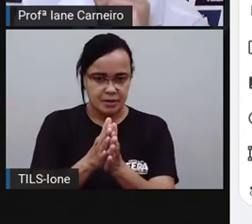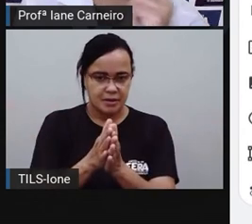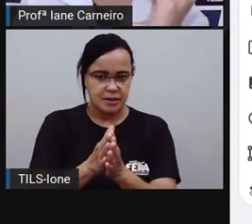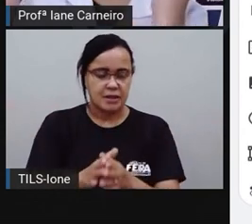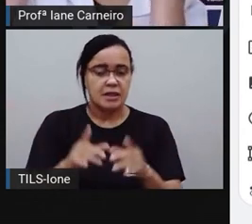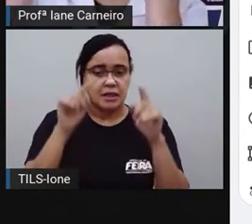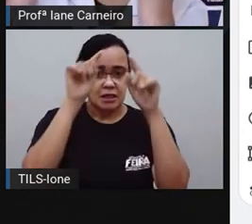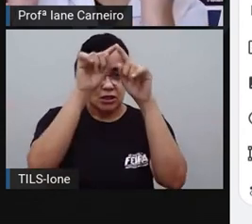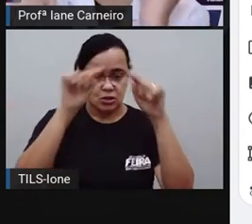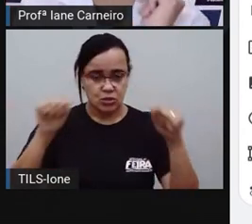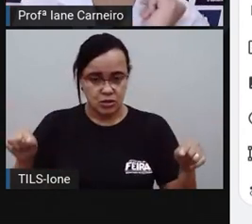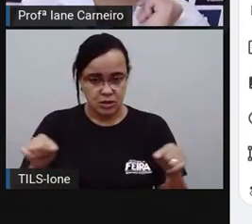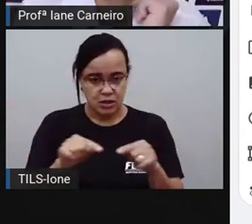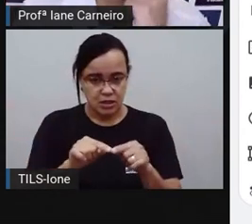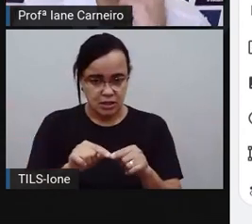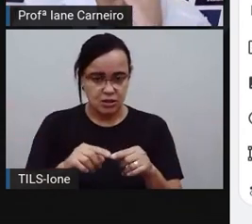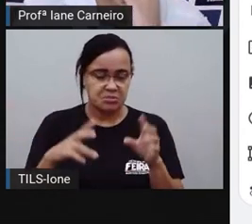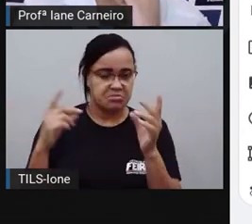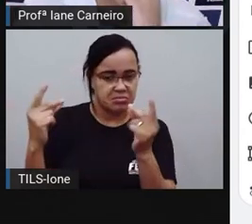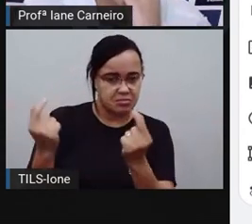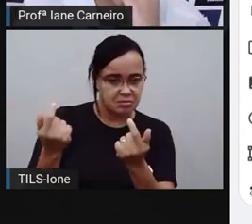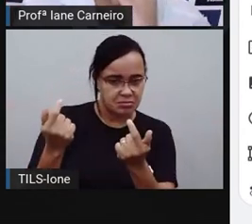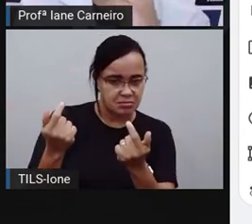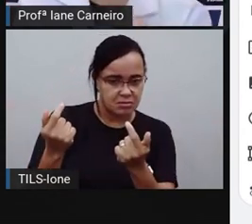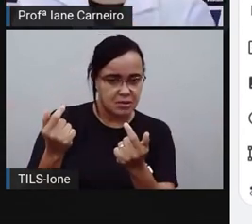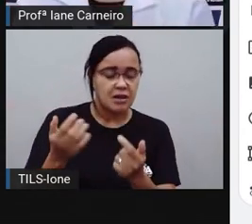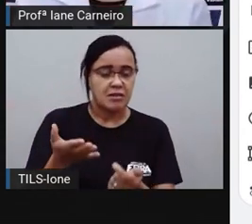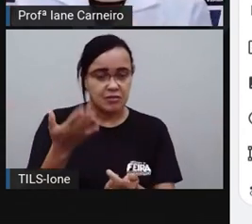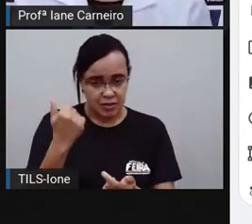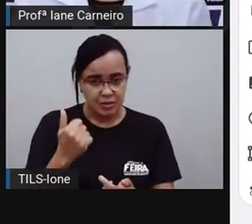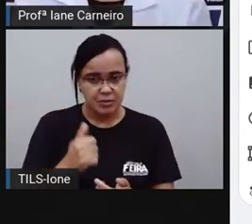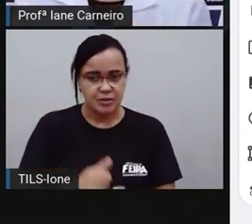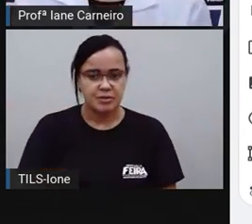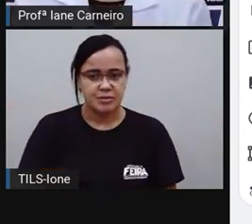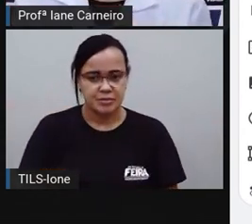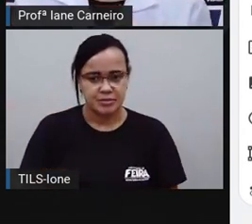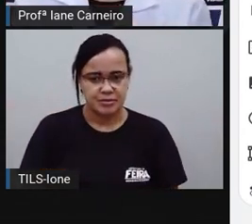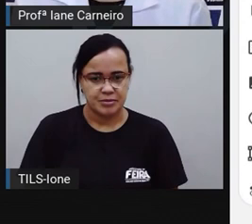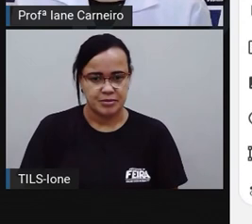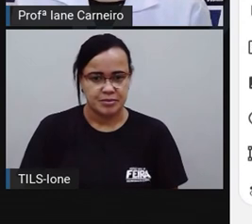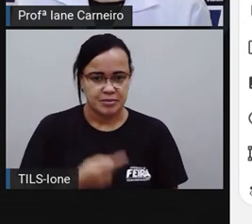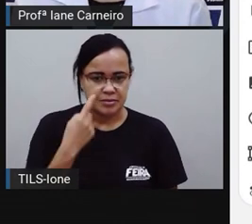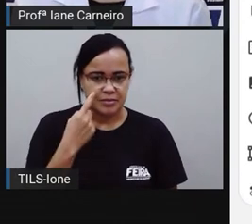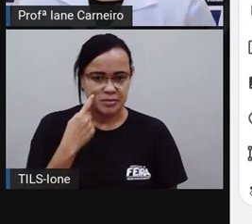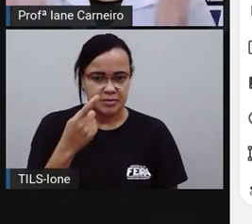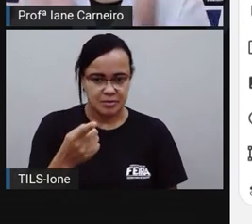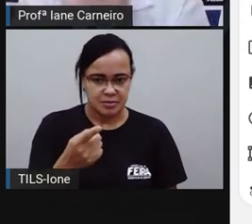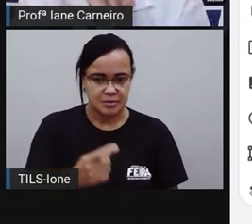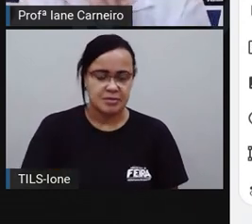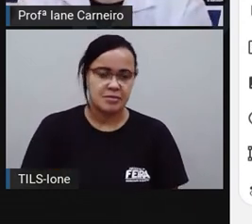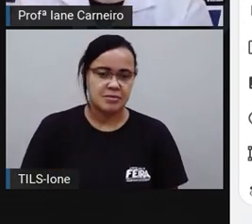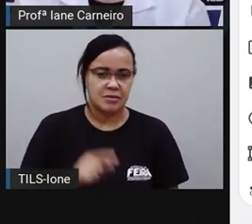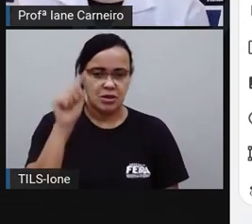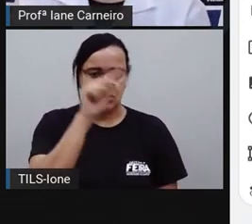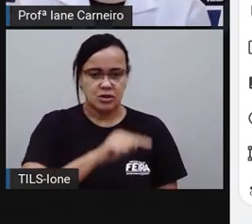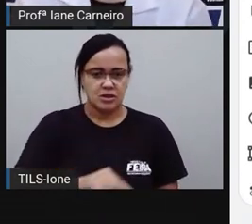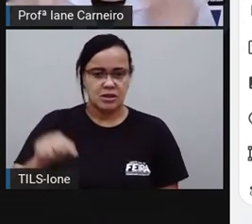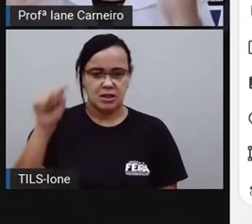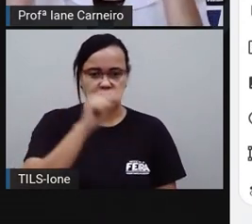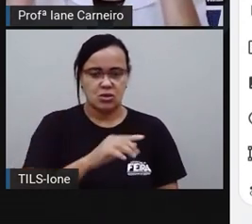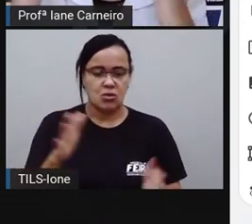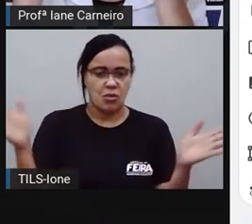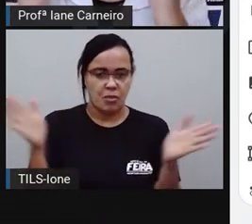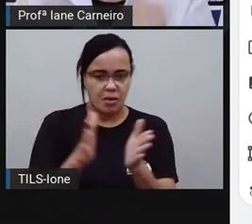triângulo representa estalar o dedo. Vamos lá, ó. Aparece aqui o círculo, que é bater palma, depois